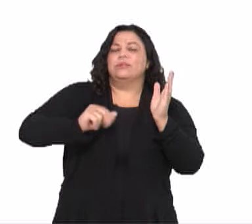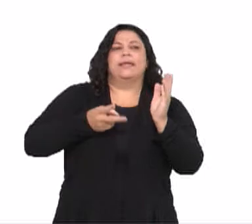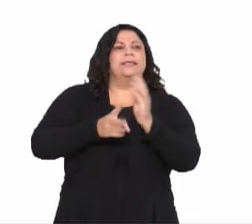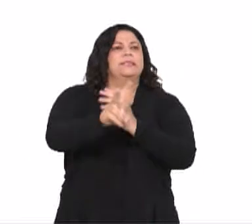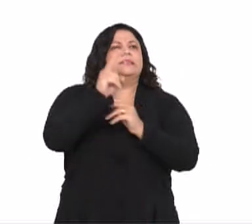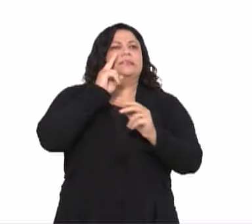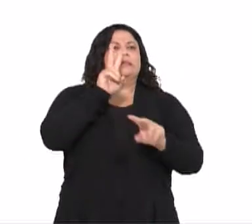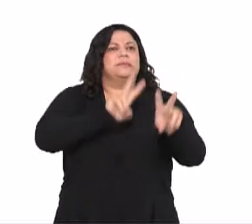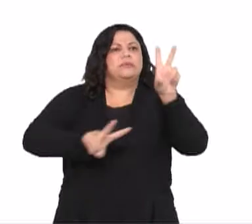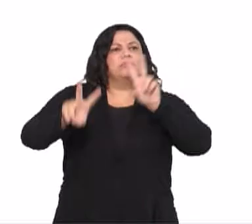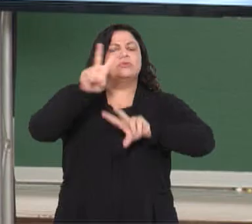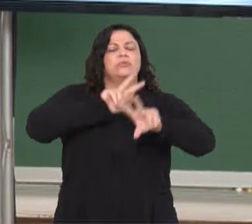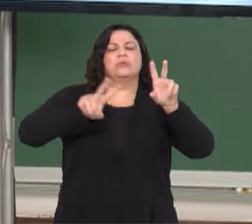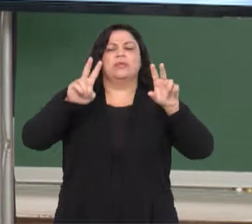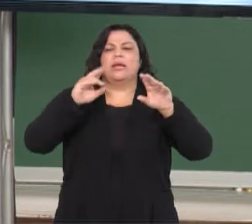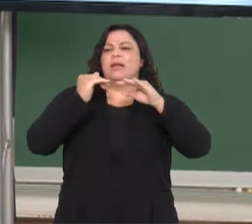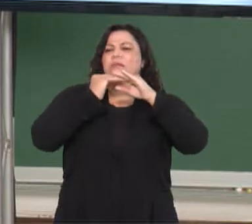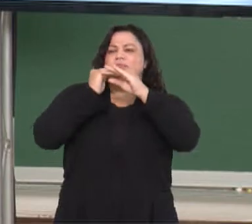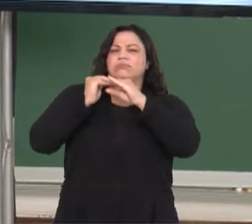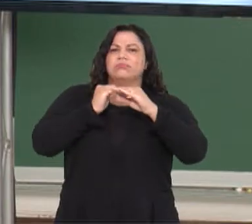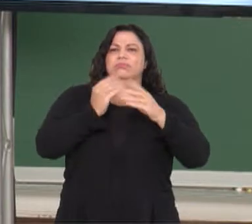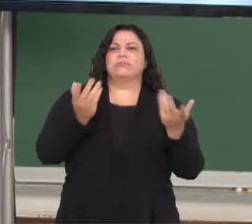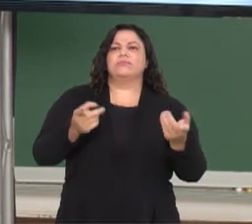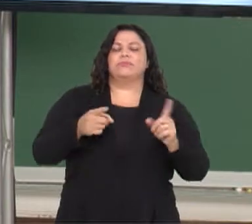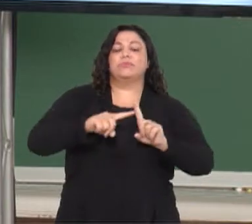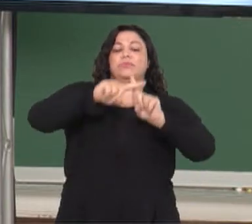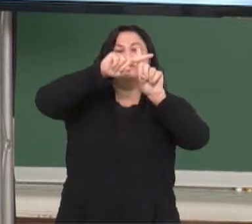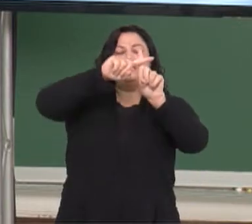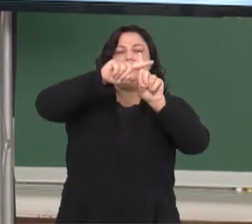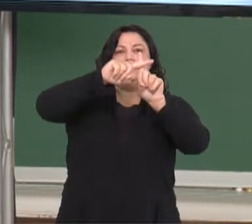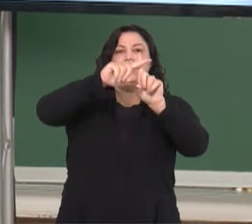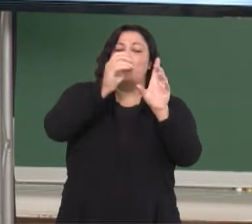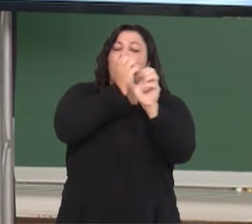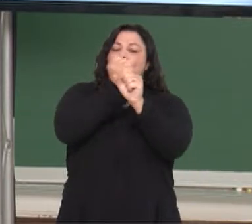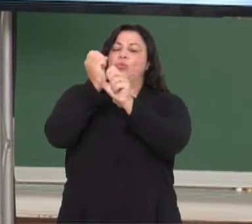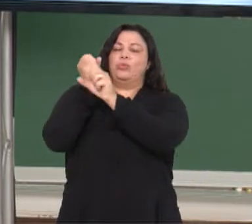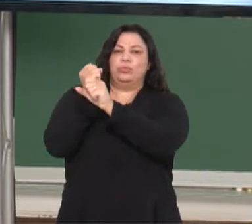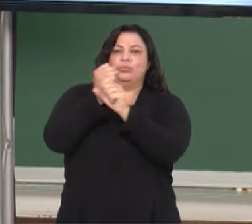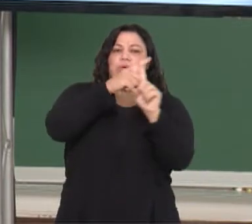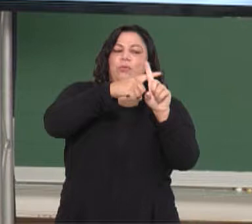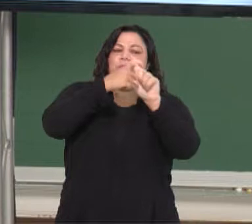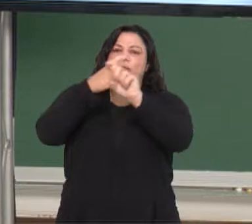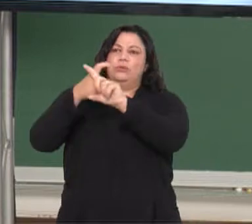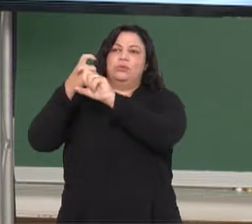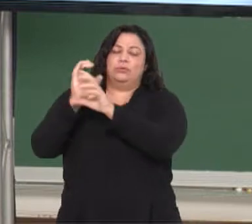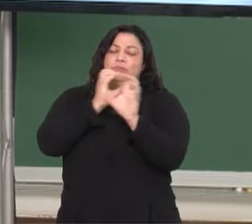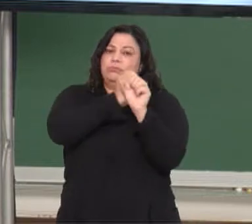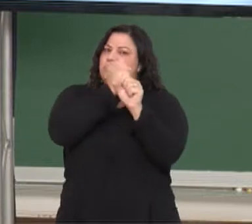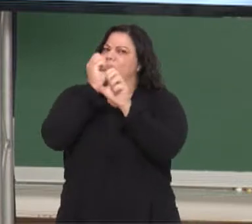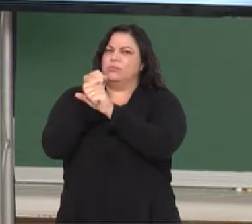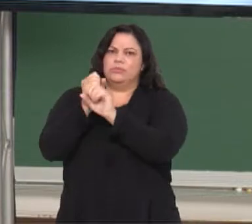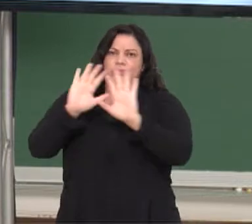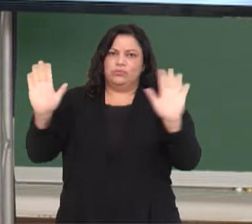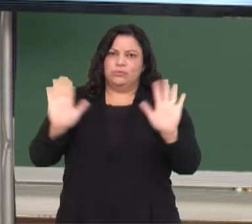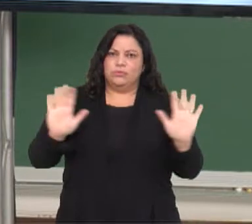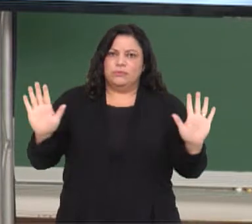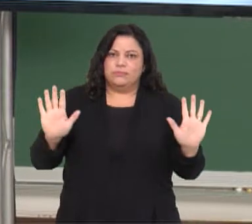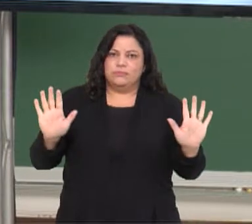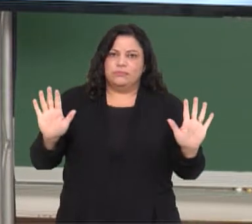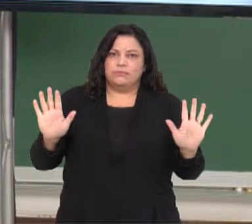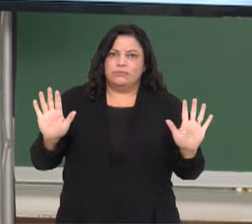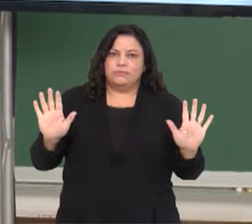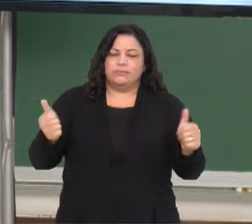comum. Nesse caso aqui, de adição, nós somamos os dois. 4x mais 2x igual a 6x, ou seja, a redução.